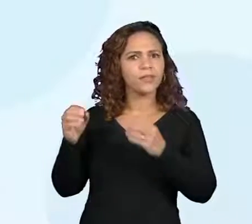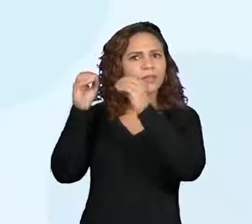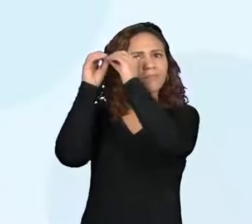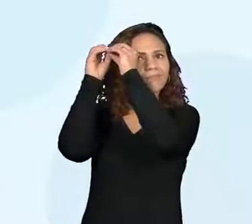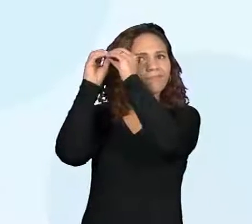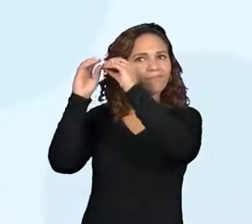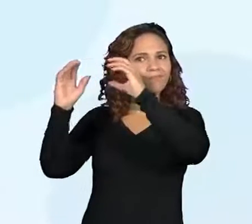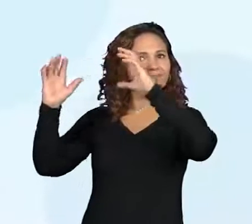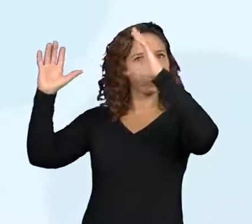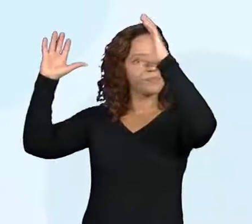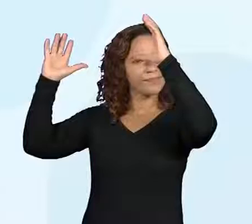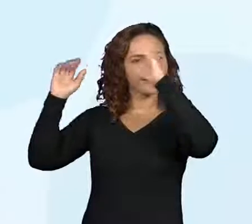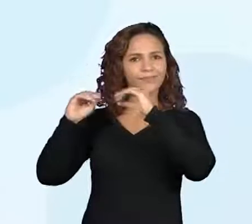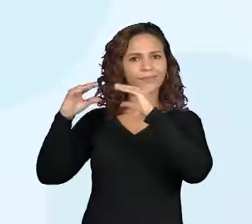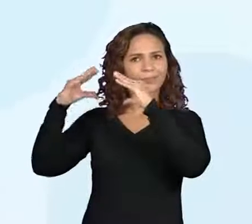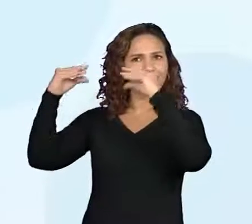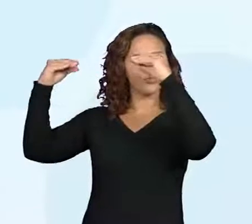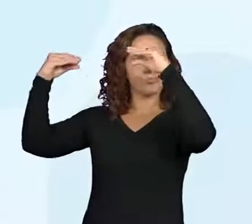balões.